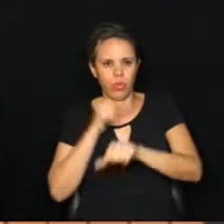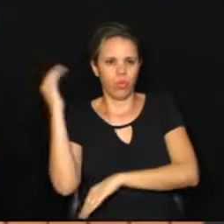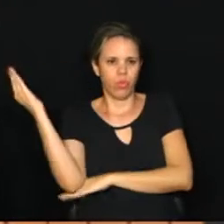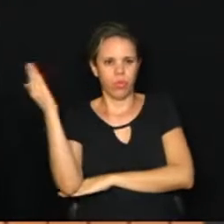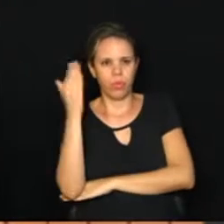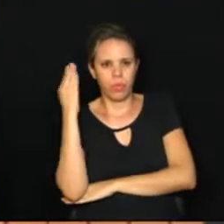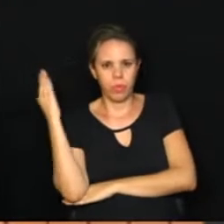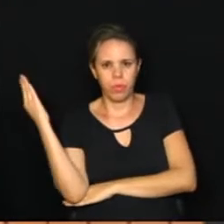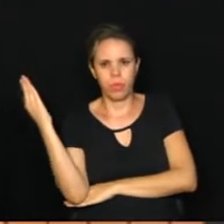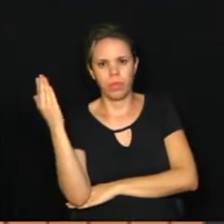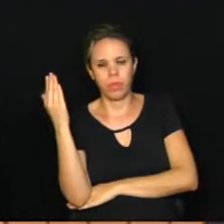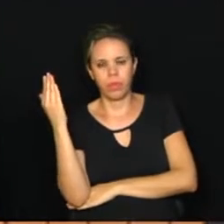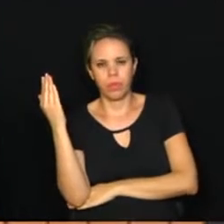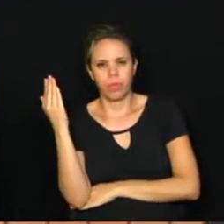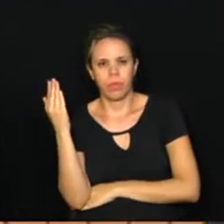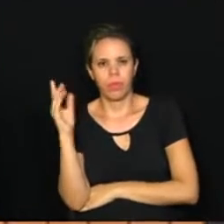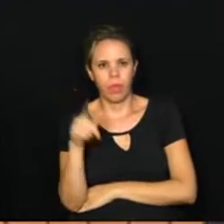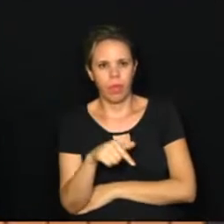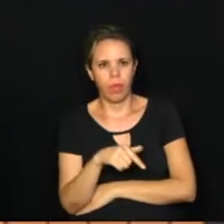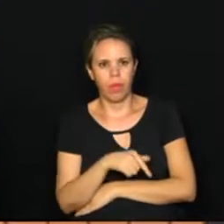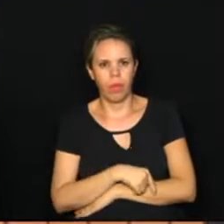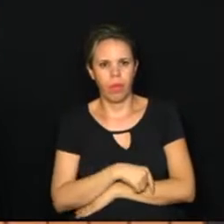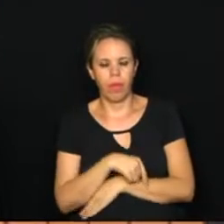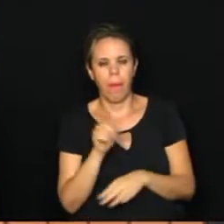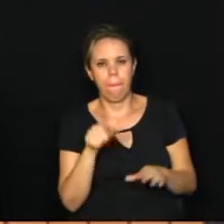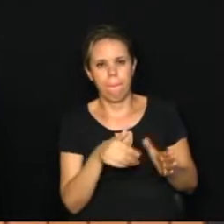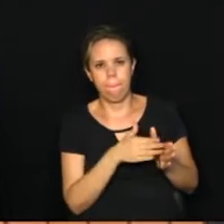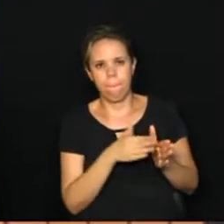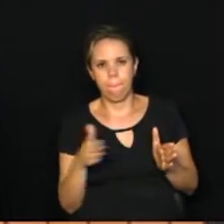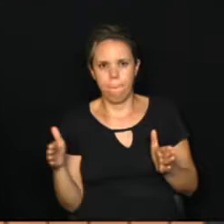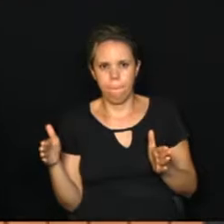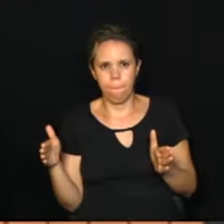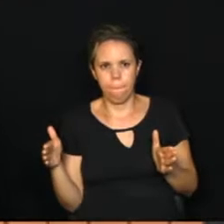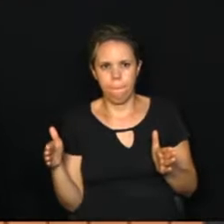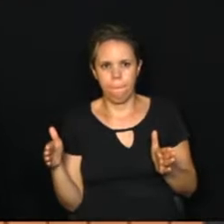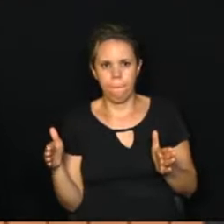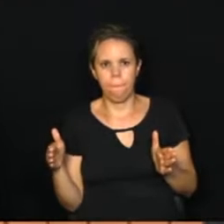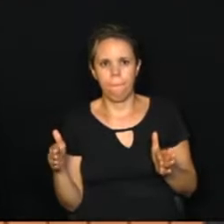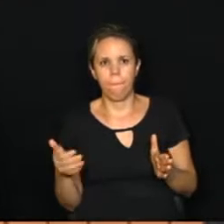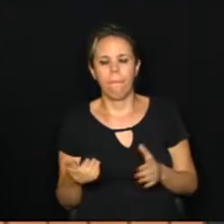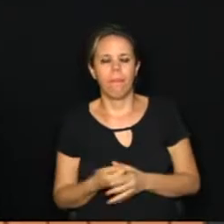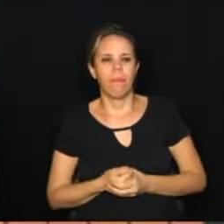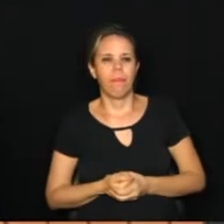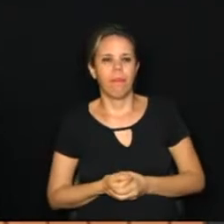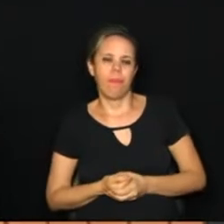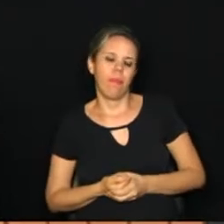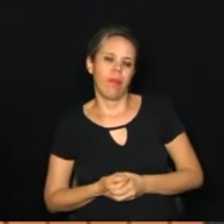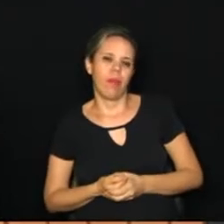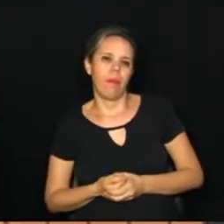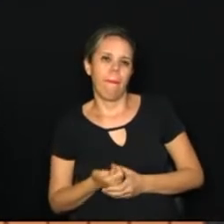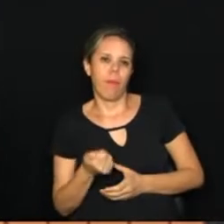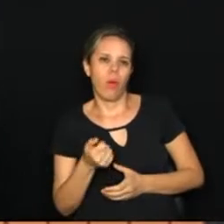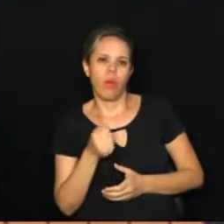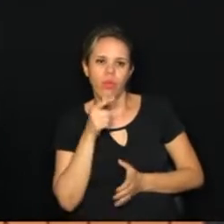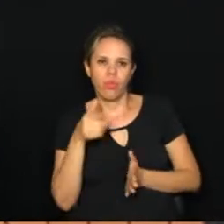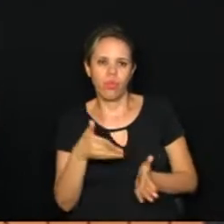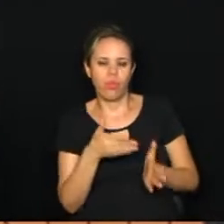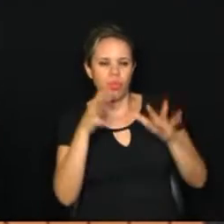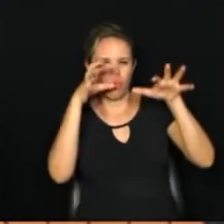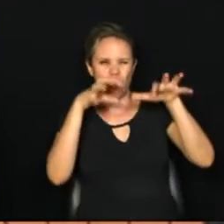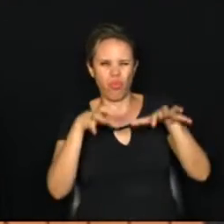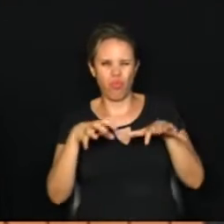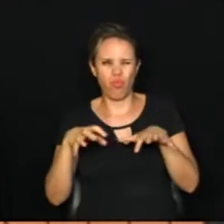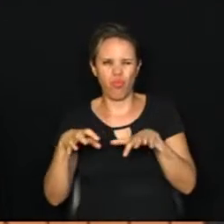clima é um período em que há pouca precipitação pluviométrica, as